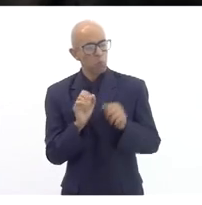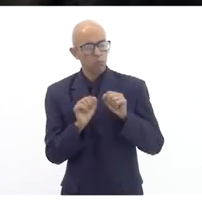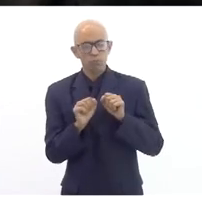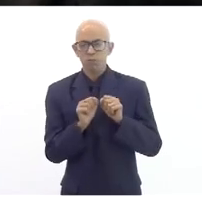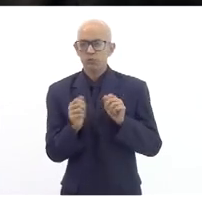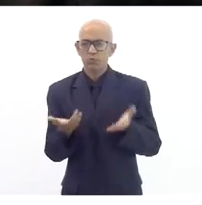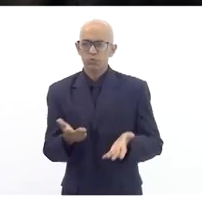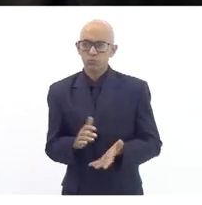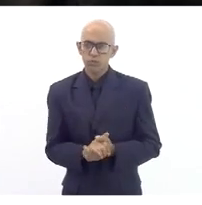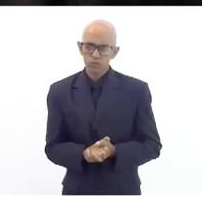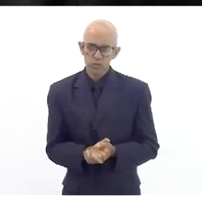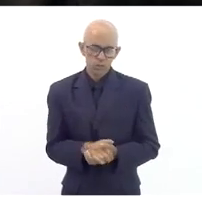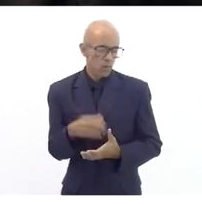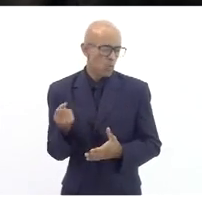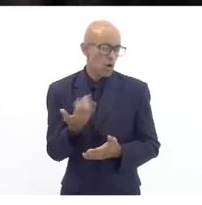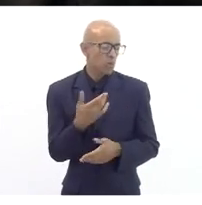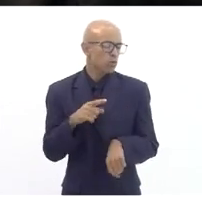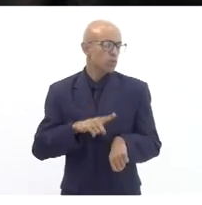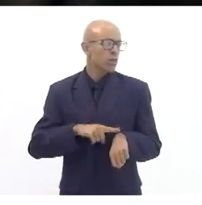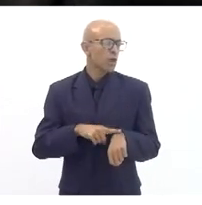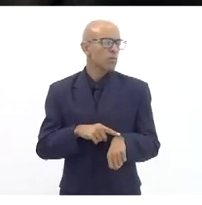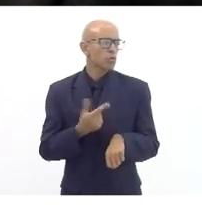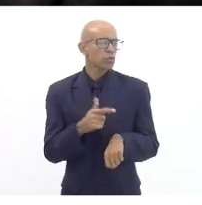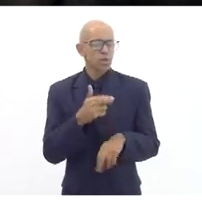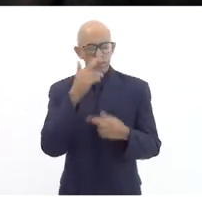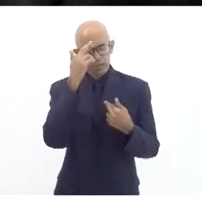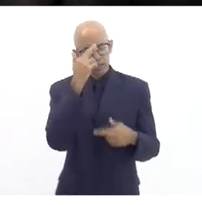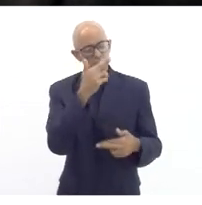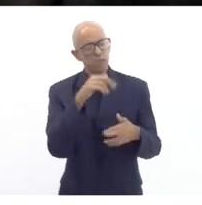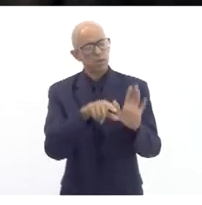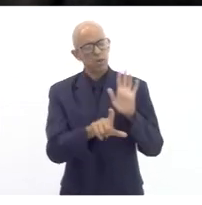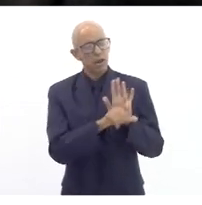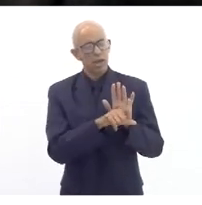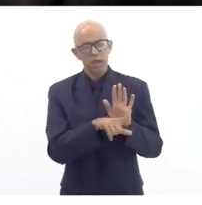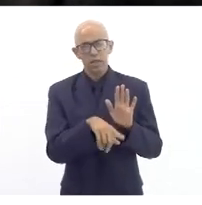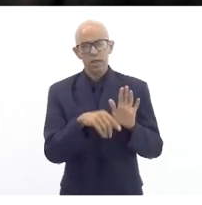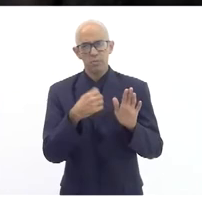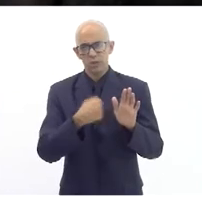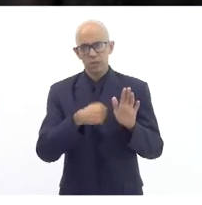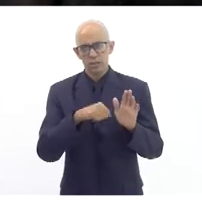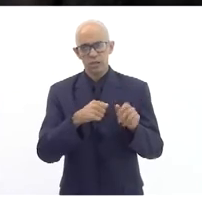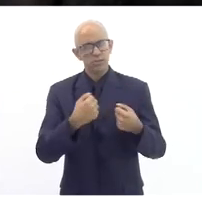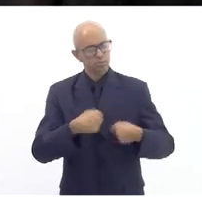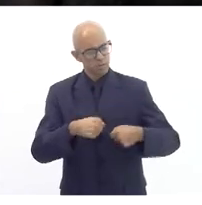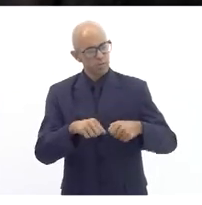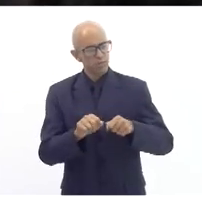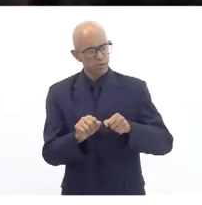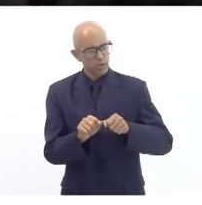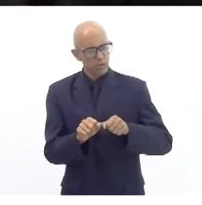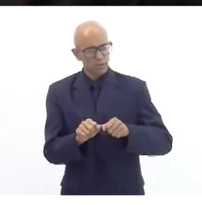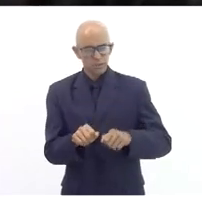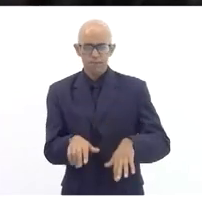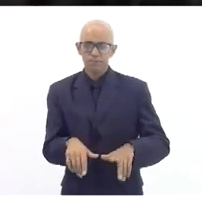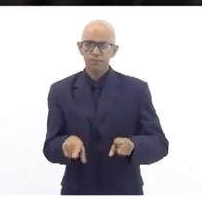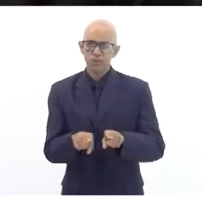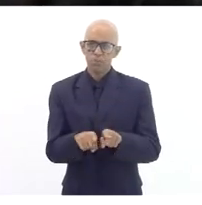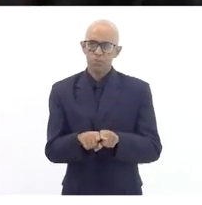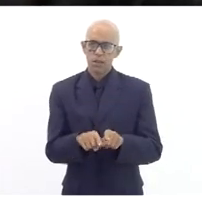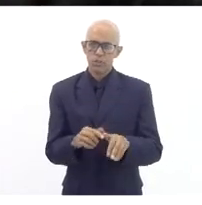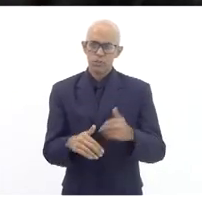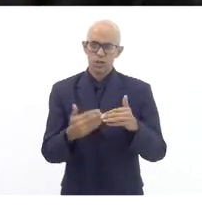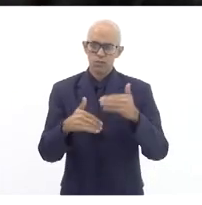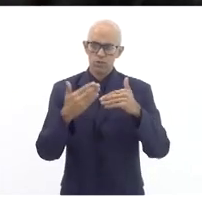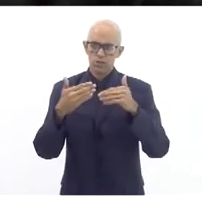sem esse respeito a uma lei, a necessidade que tem que ser atendida. E a gente avança aqui, o